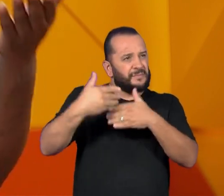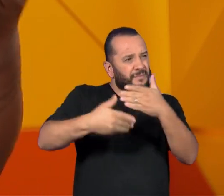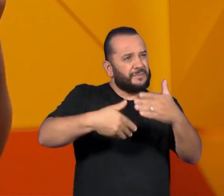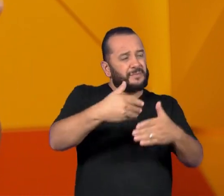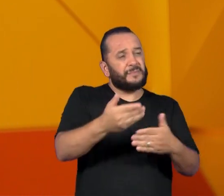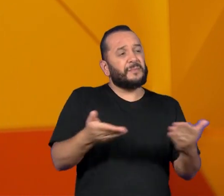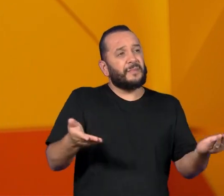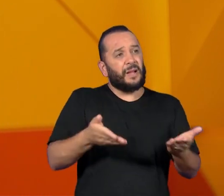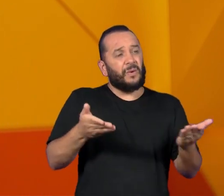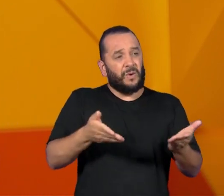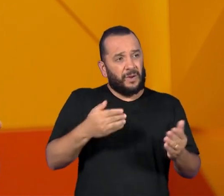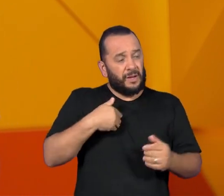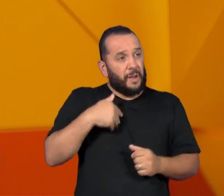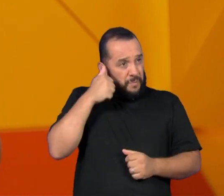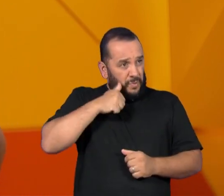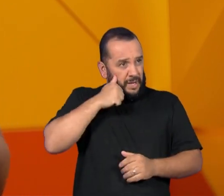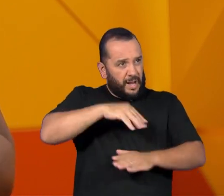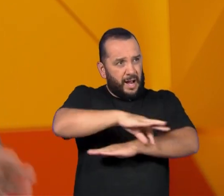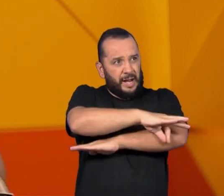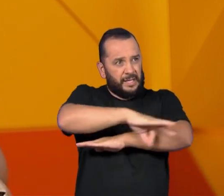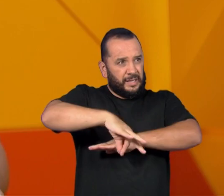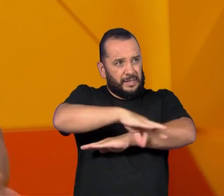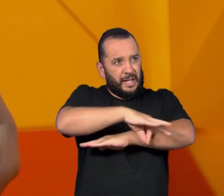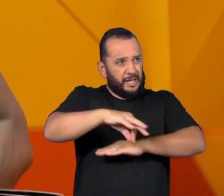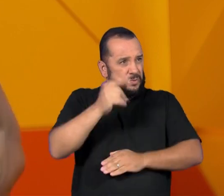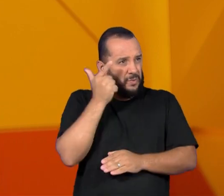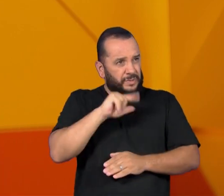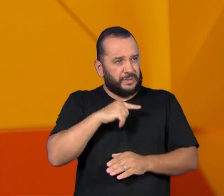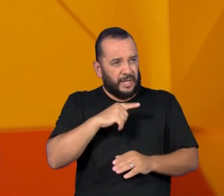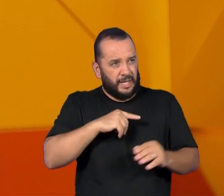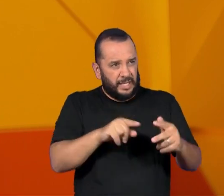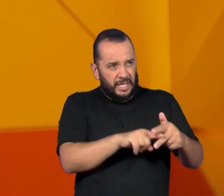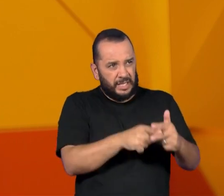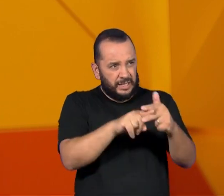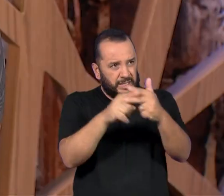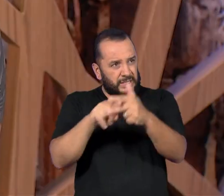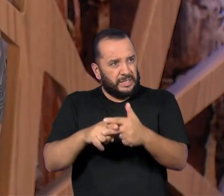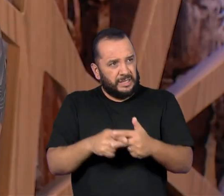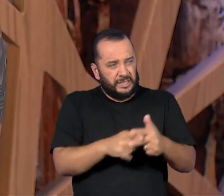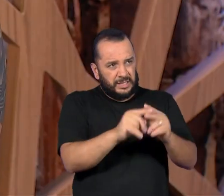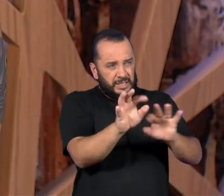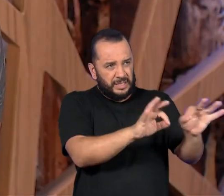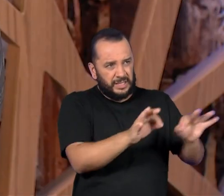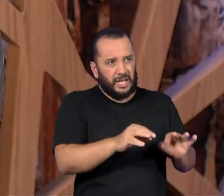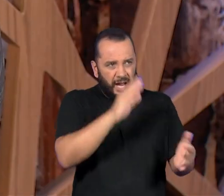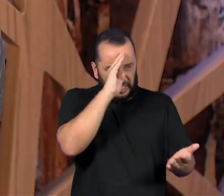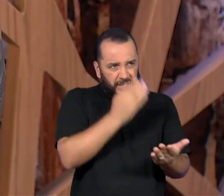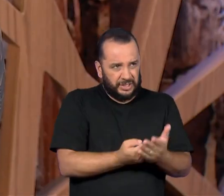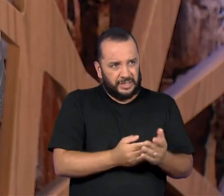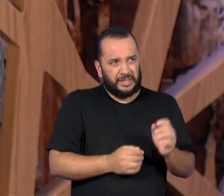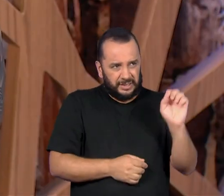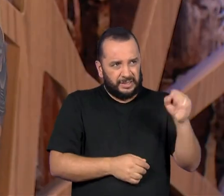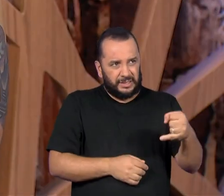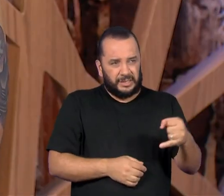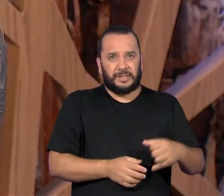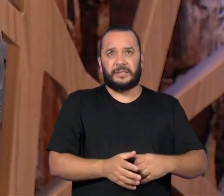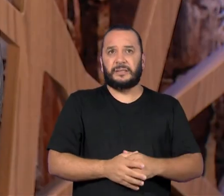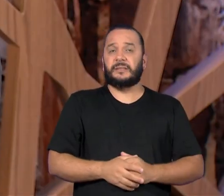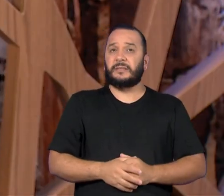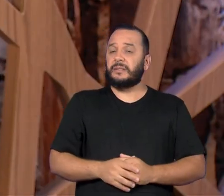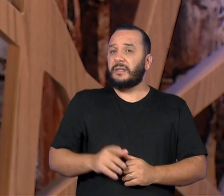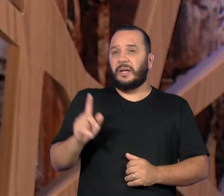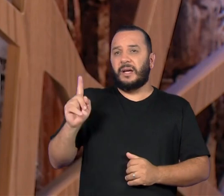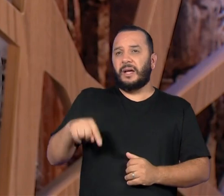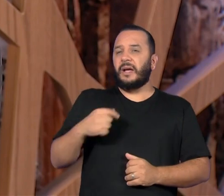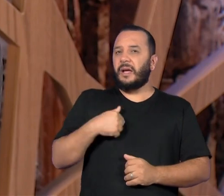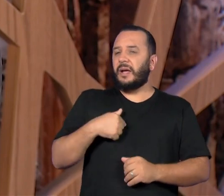Ediane em locais tomadas de poder, a gente vai ter uma modificação dessa estrutura? Eu acredito, Cris, que seja uma mudança de